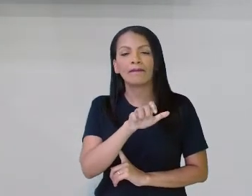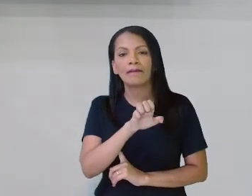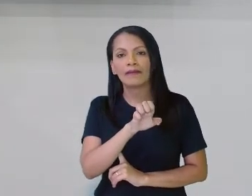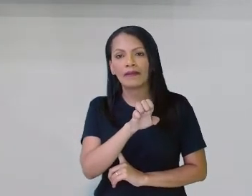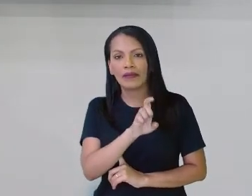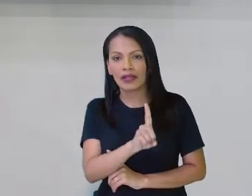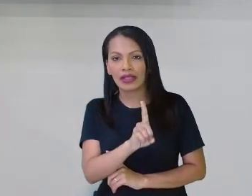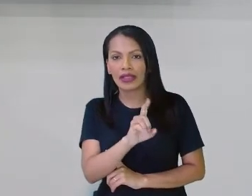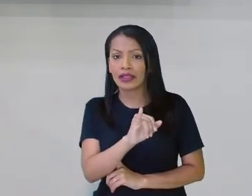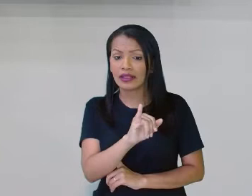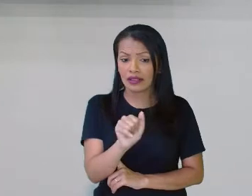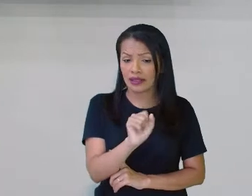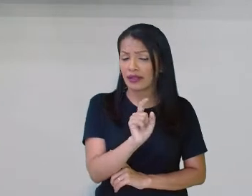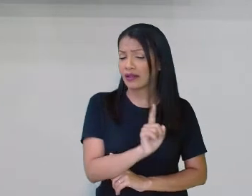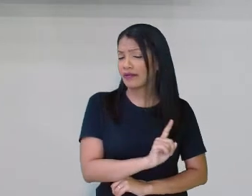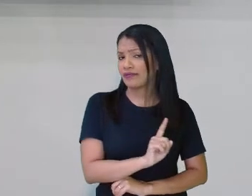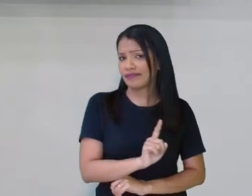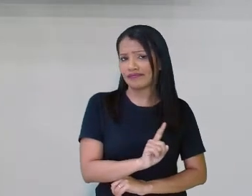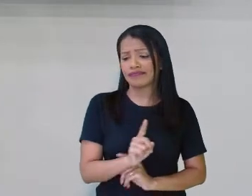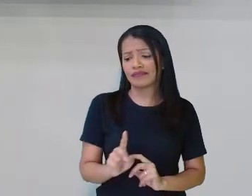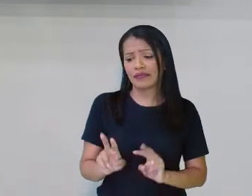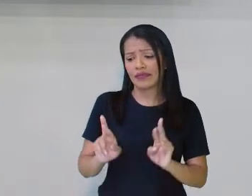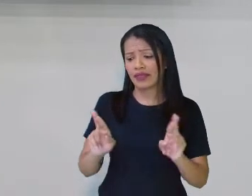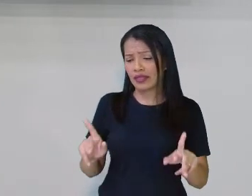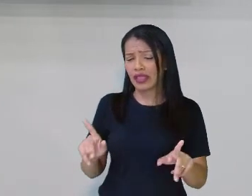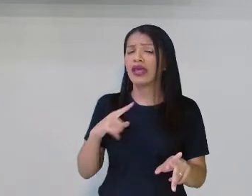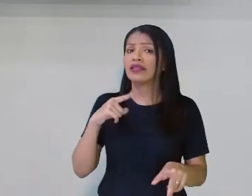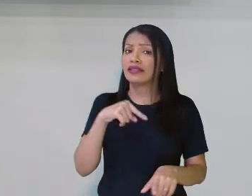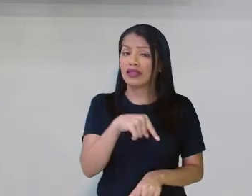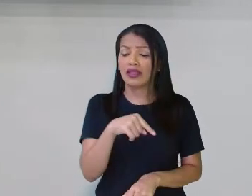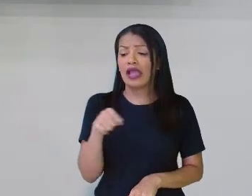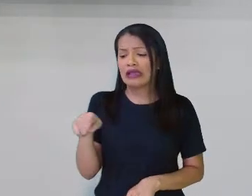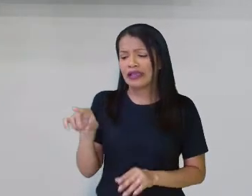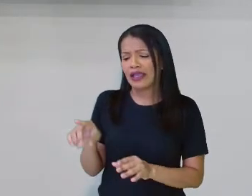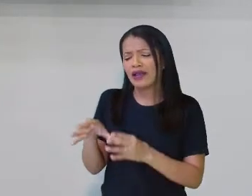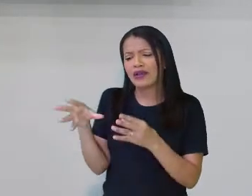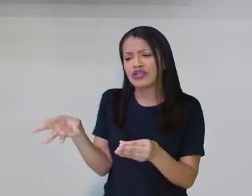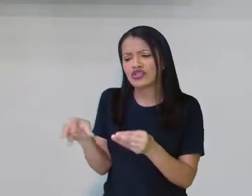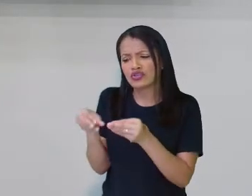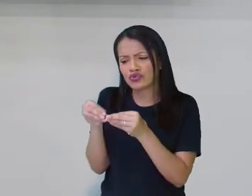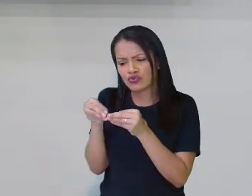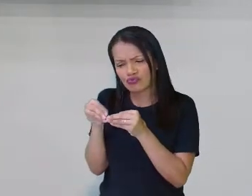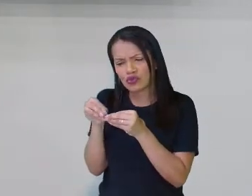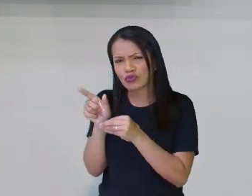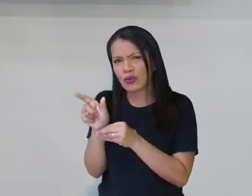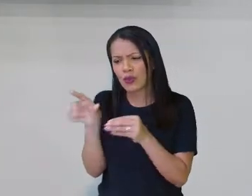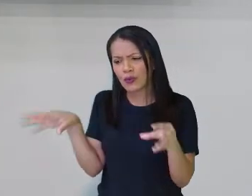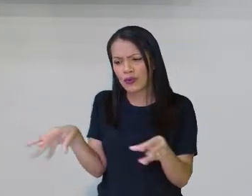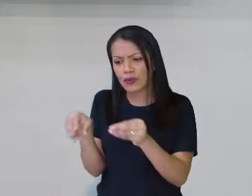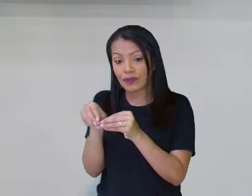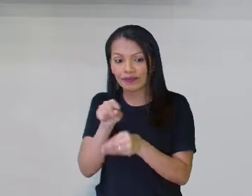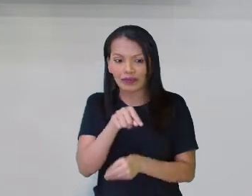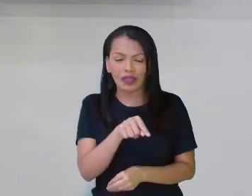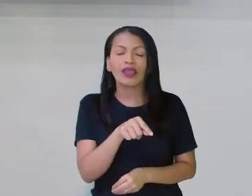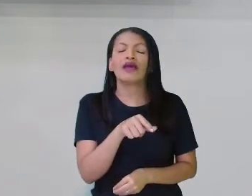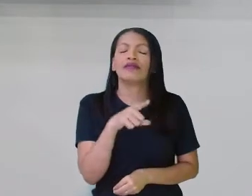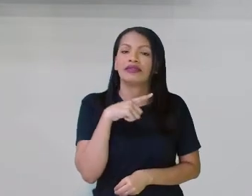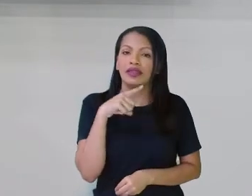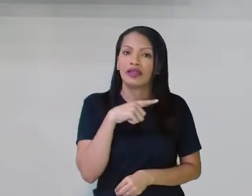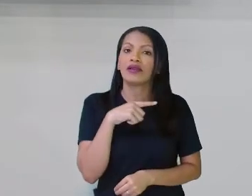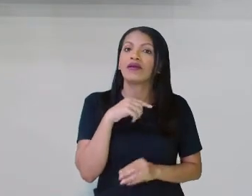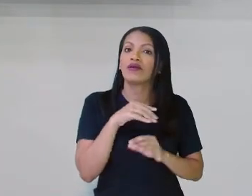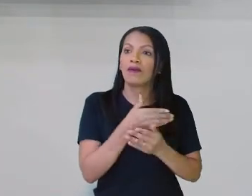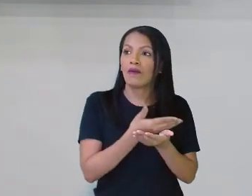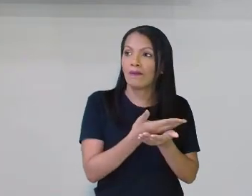no de enciclopédia não. Ele fala bastante coisas, ele traz assuntos bem interessantes. Então, a gente pode iniciar pelo